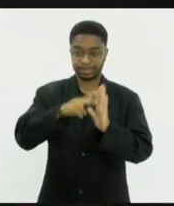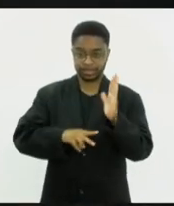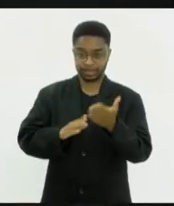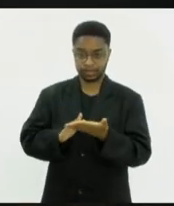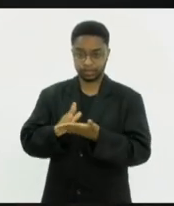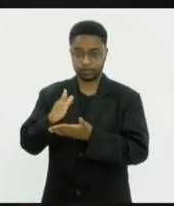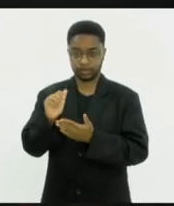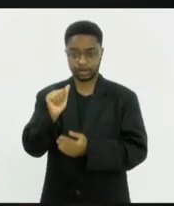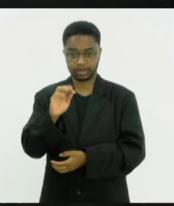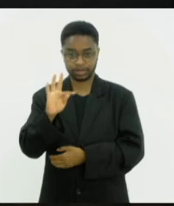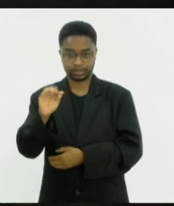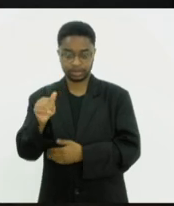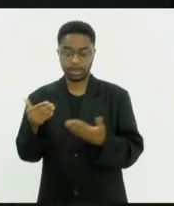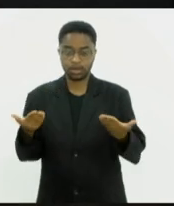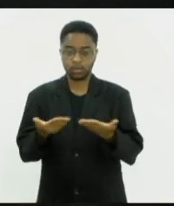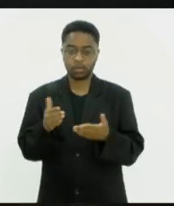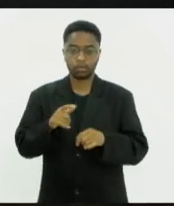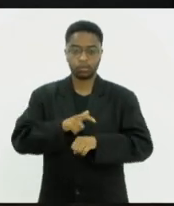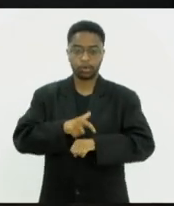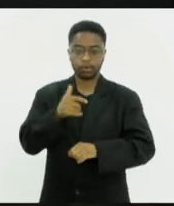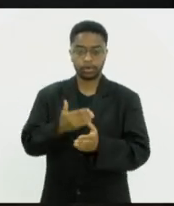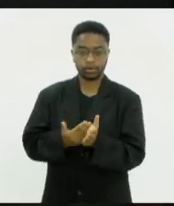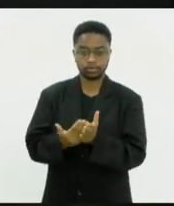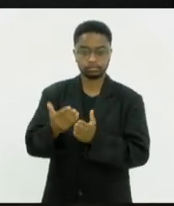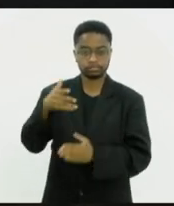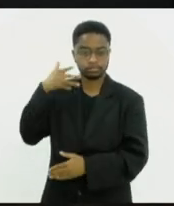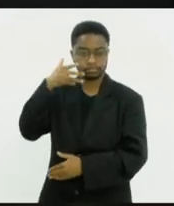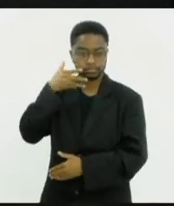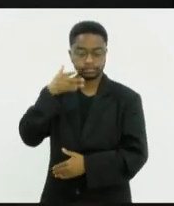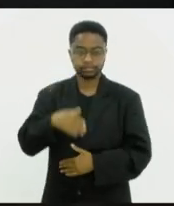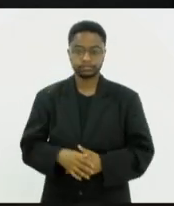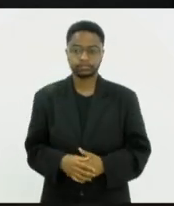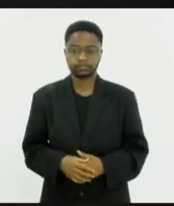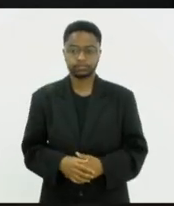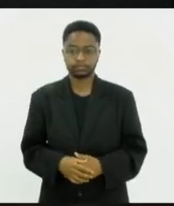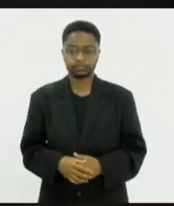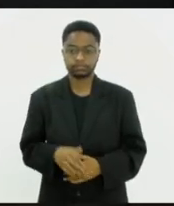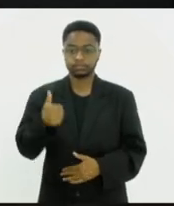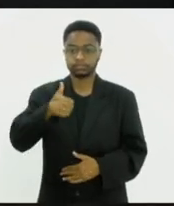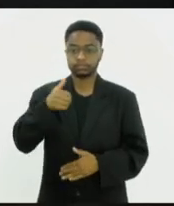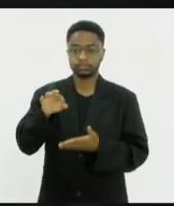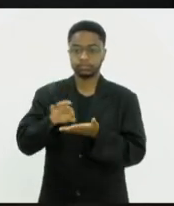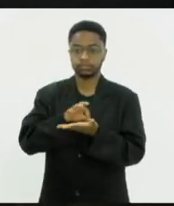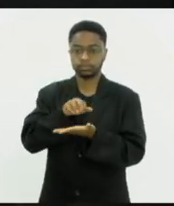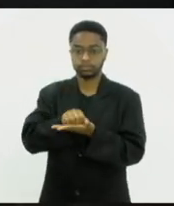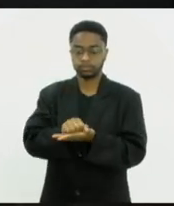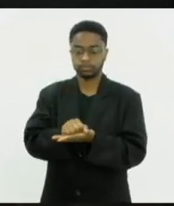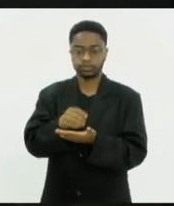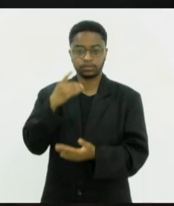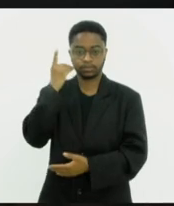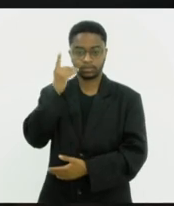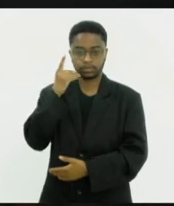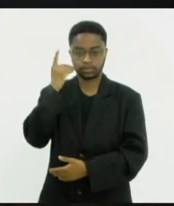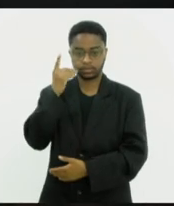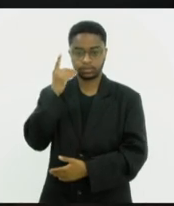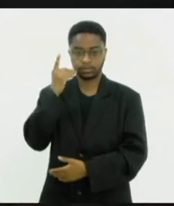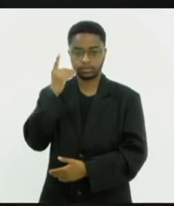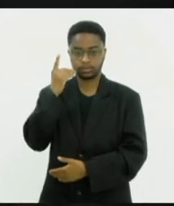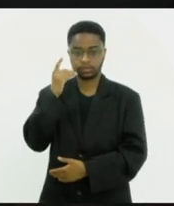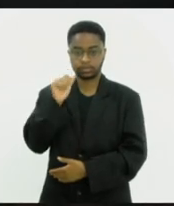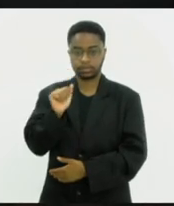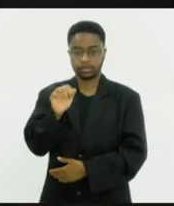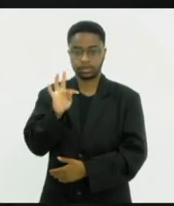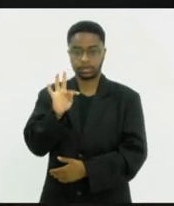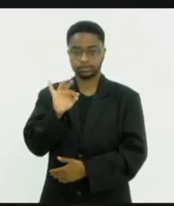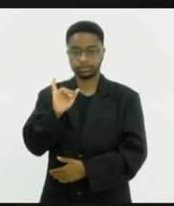aprovada a ata, passe ao expediente inicial. O primeiro orador inscrito é o nobre deputado